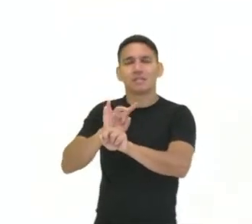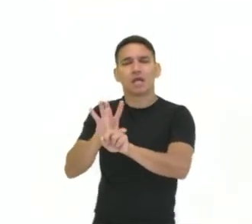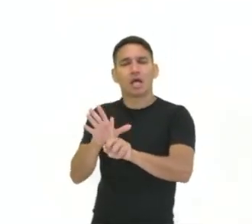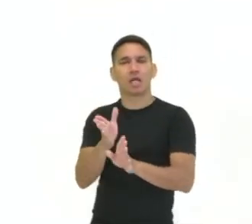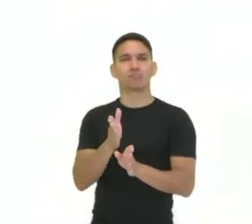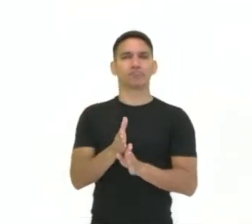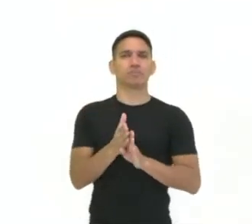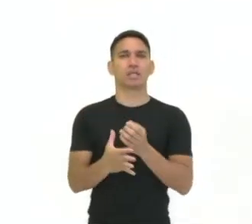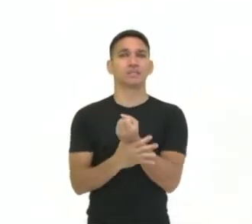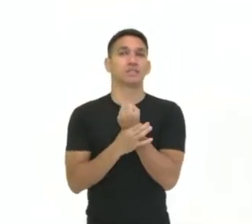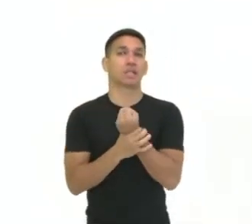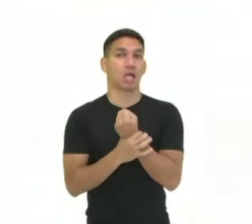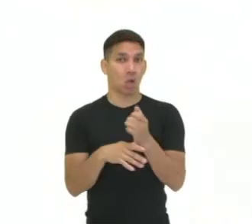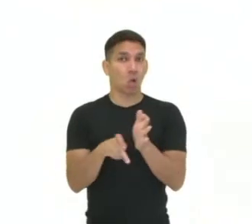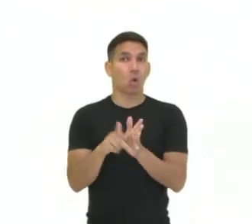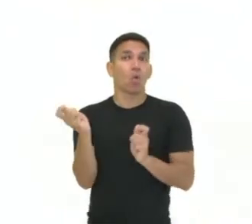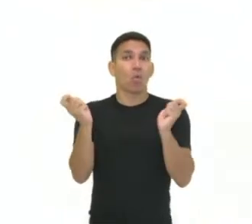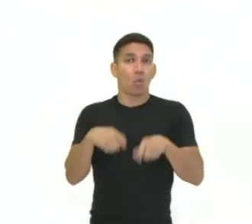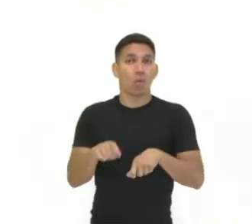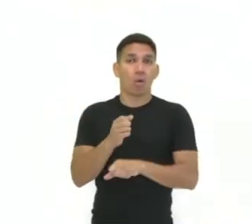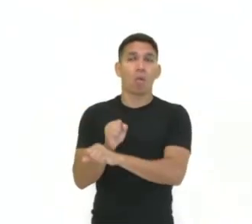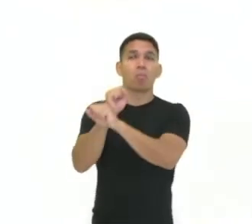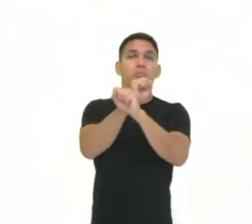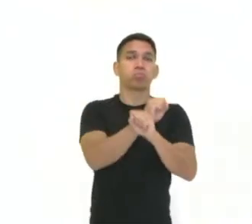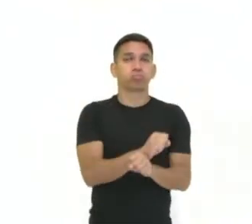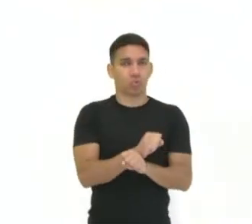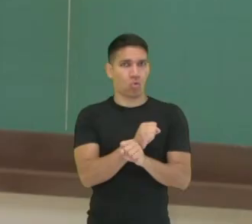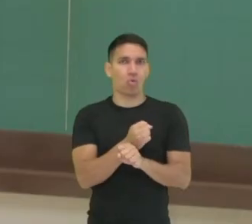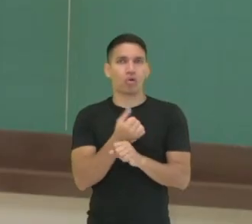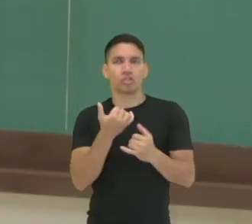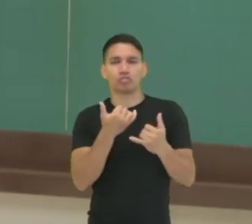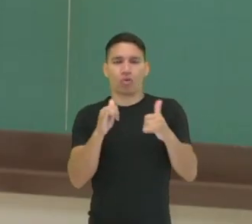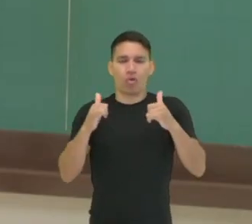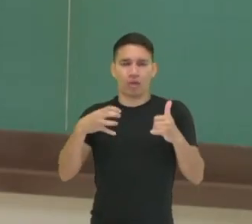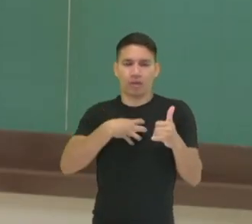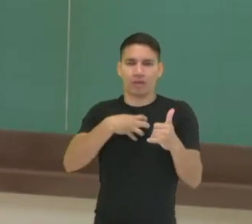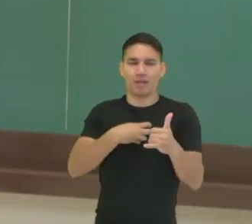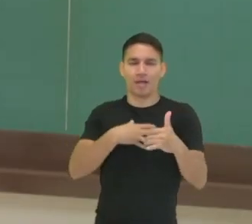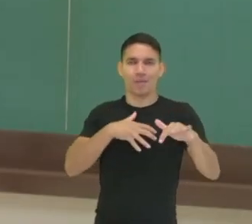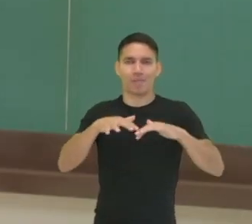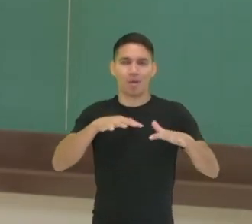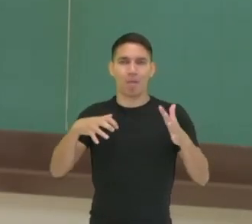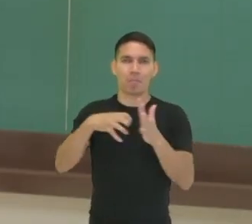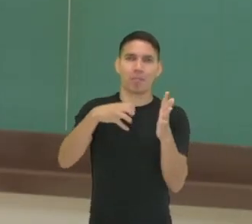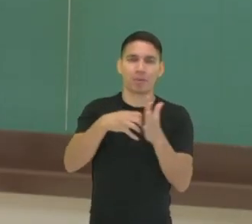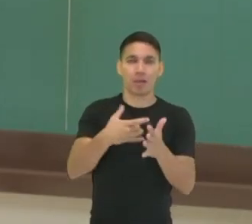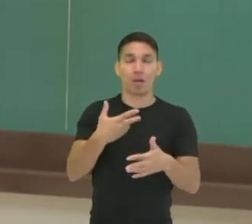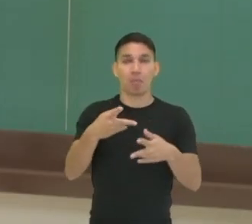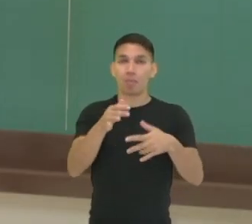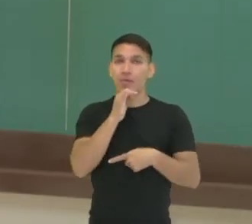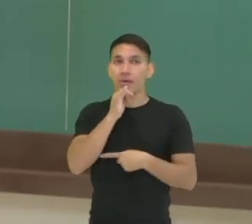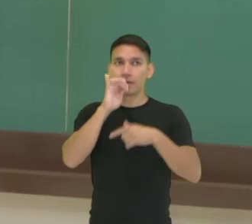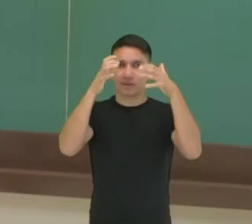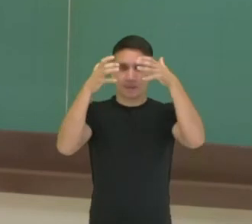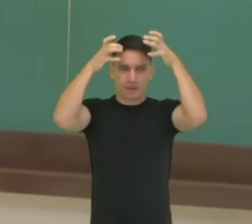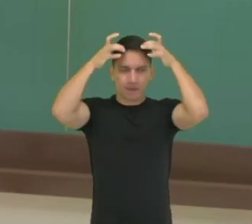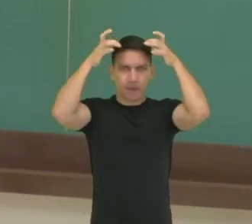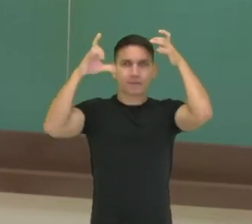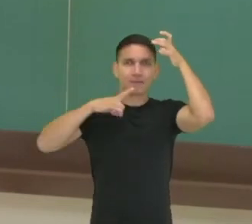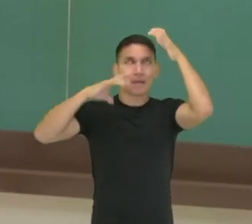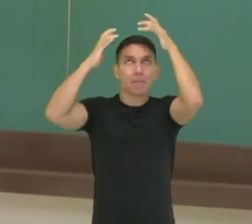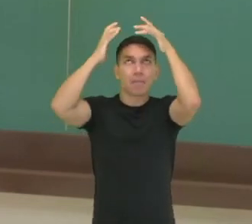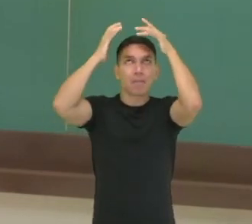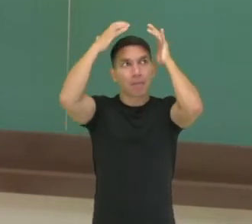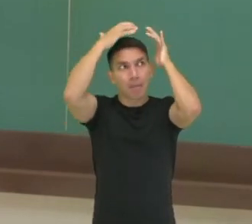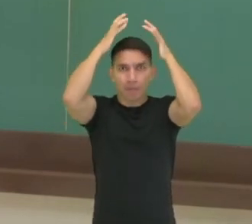essa medula e vão protegê-las contra choques mecânicos. Então, nós temos aqui na região superior do nosso corpo o cérebro,